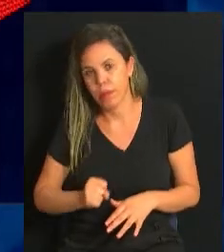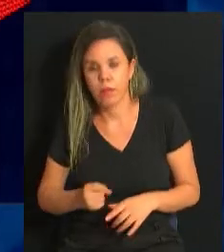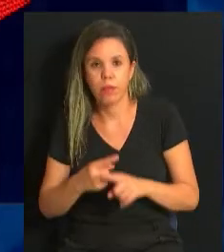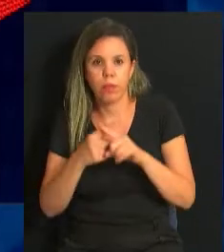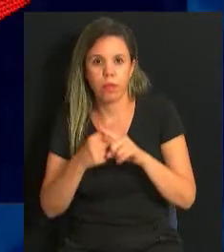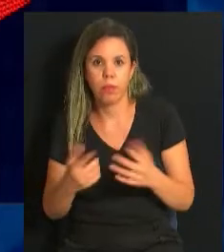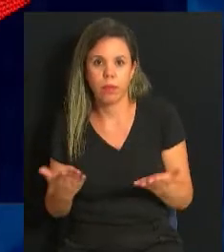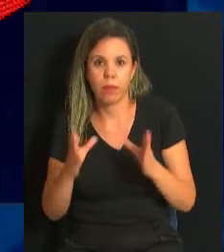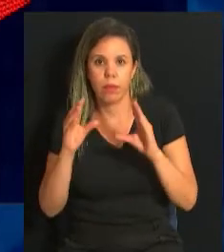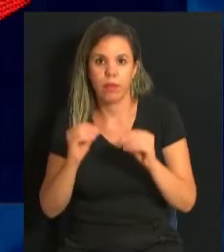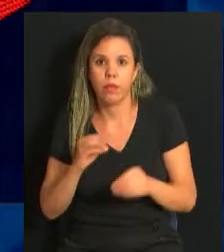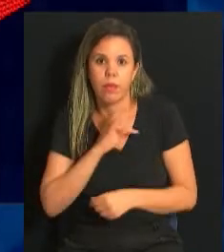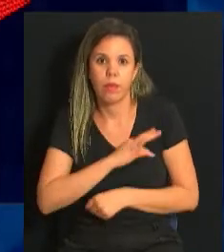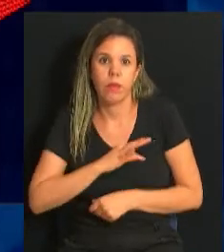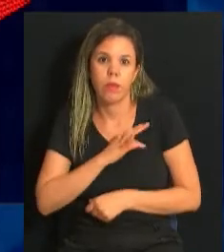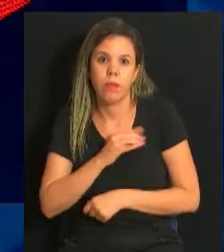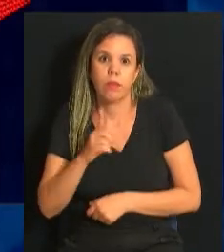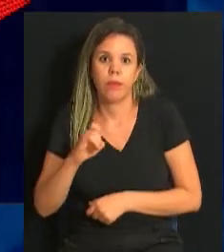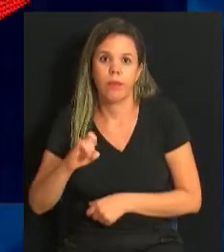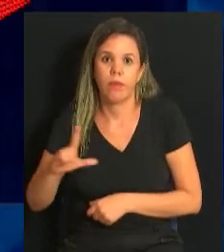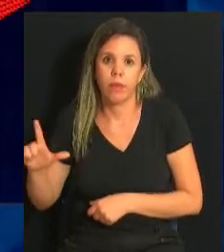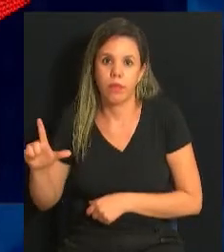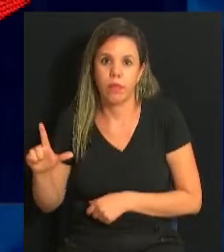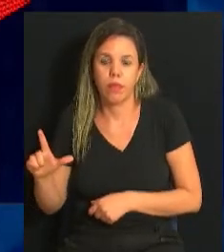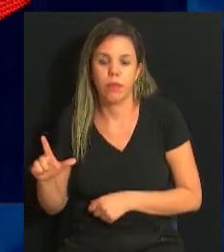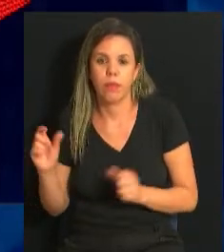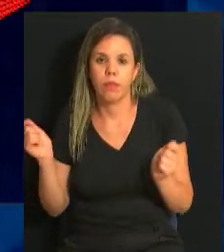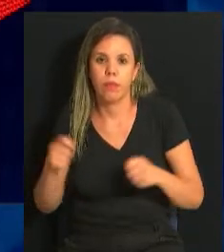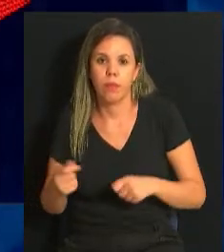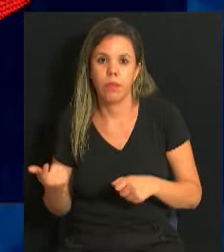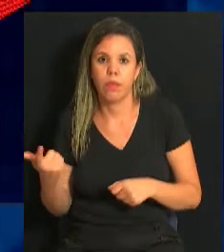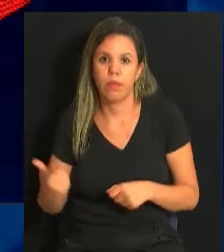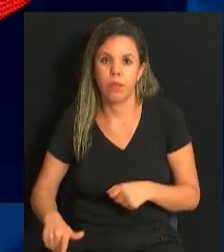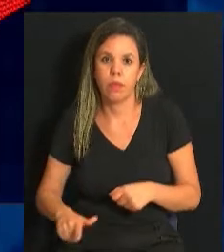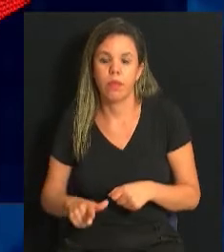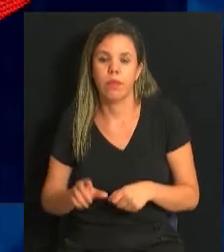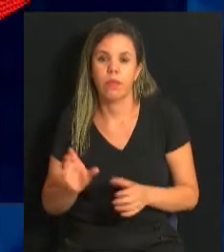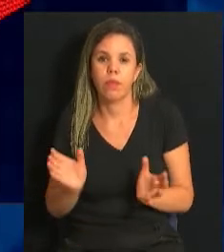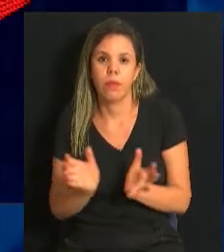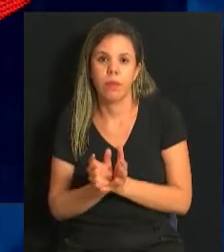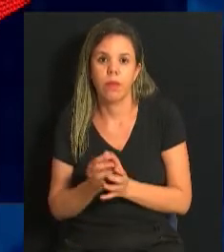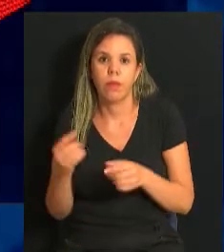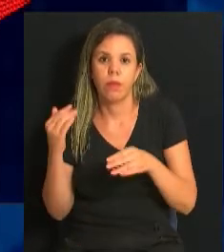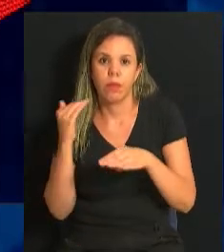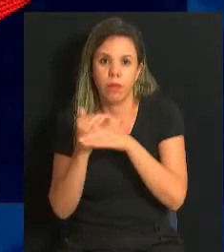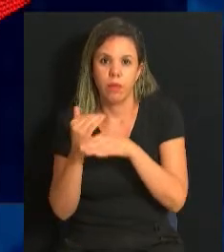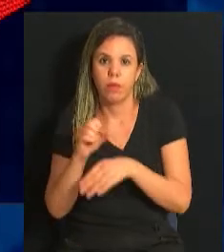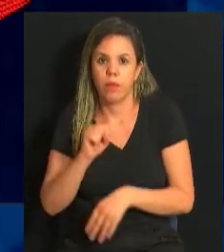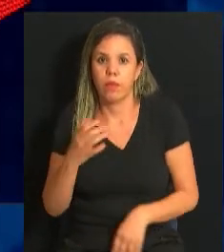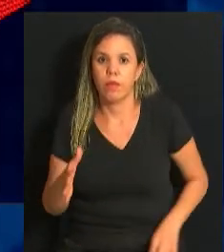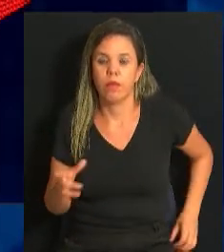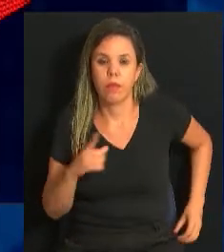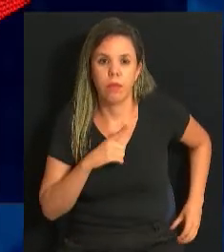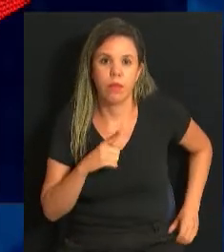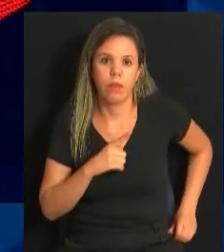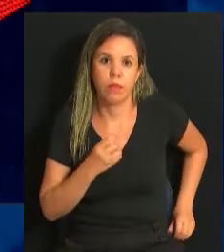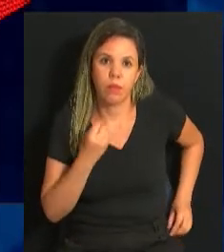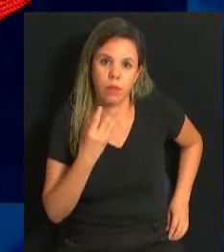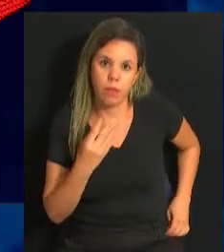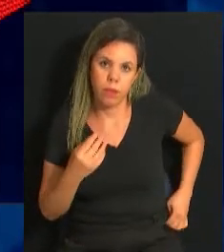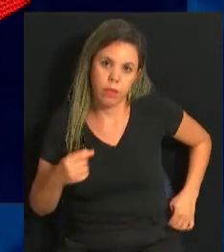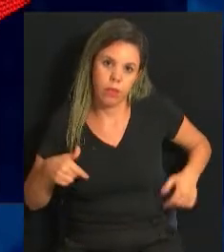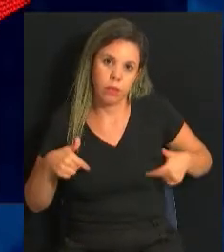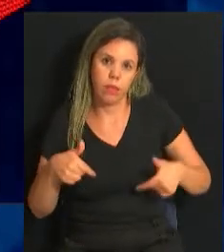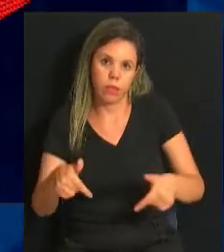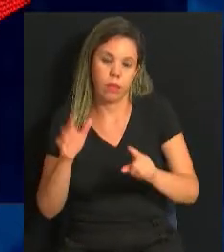partida de hoje à noite técnico Daniel Paulista pode repetir a formação que ficou no empate com o Santos teve uma boa atuação